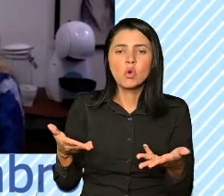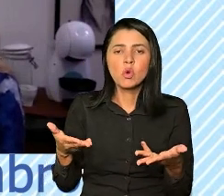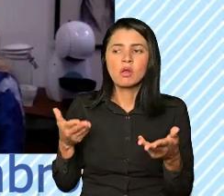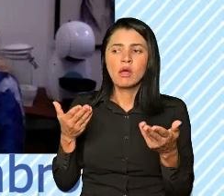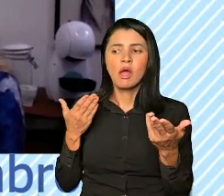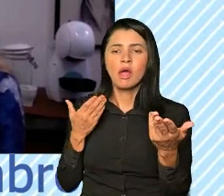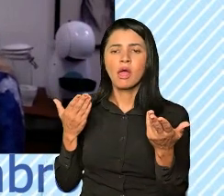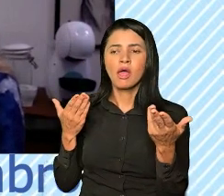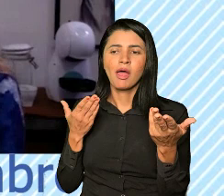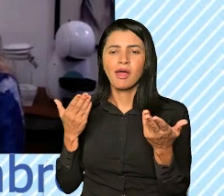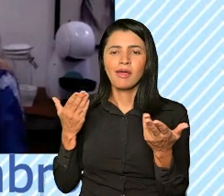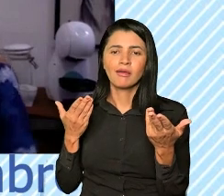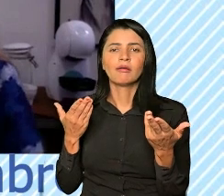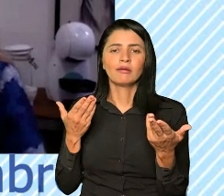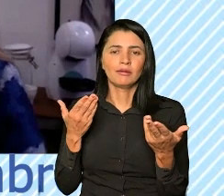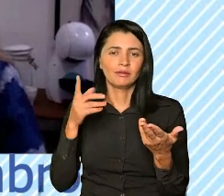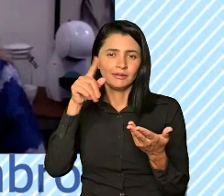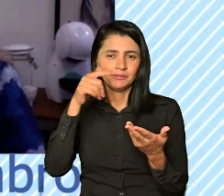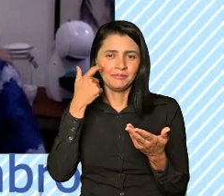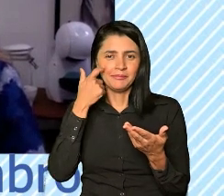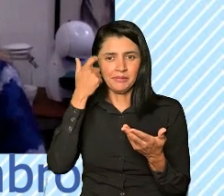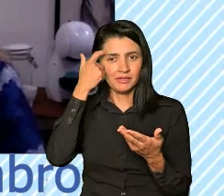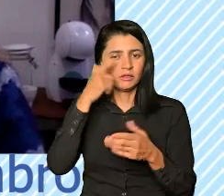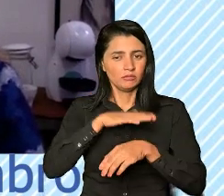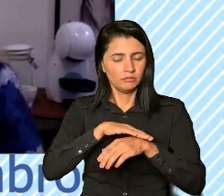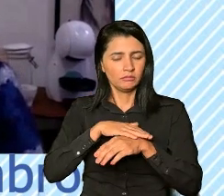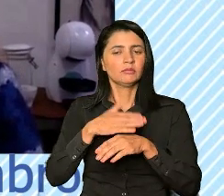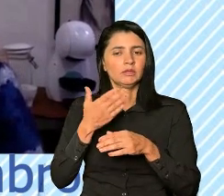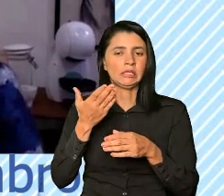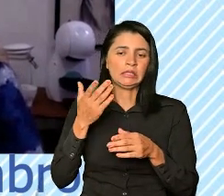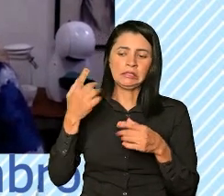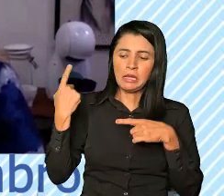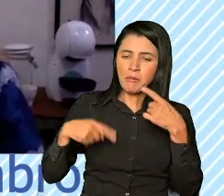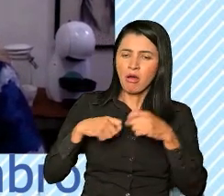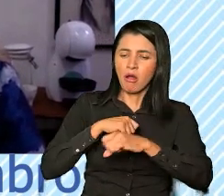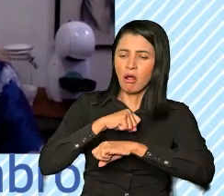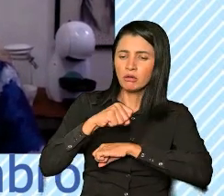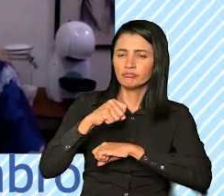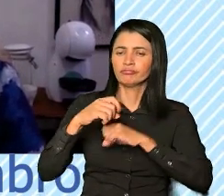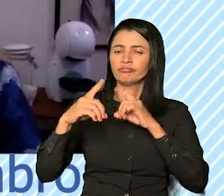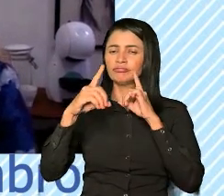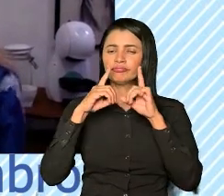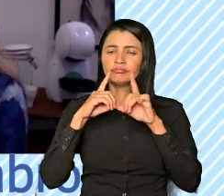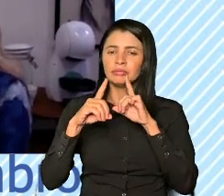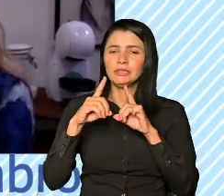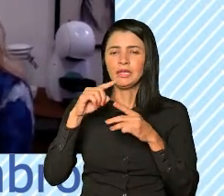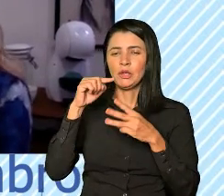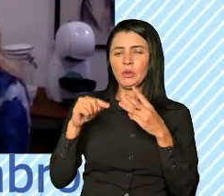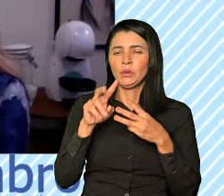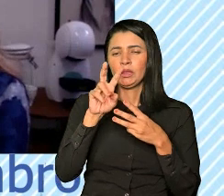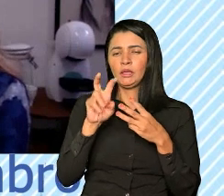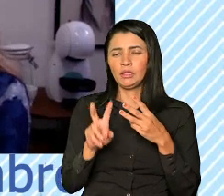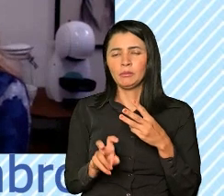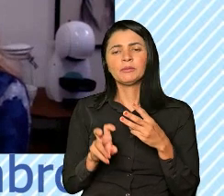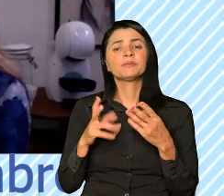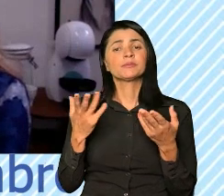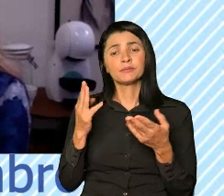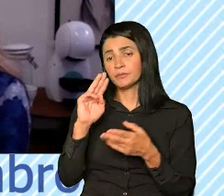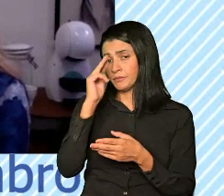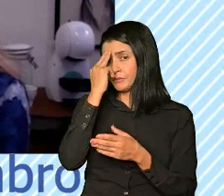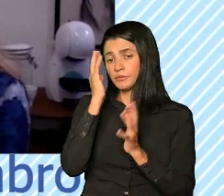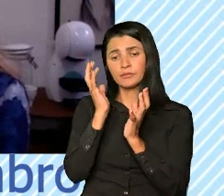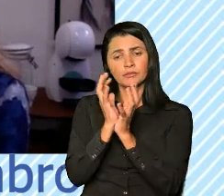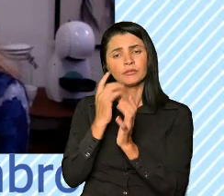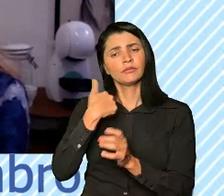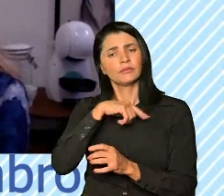sempre pensando nessa lógica dialógica, né, de debate, de diálogo entre esses temas. E através da memória coletiva